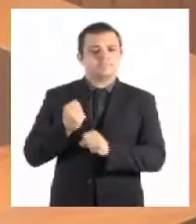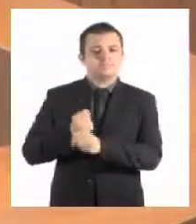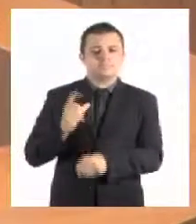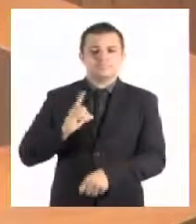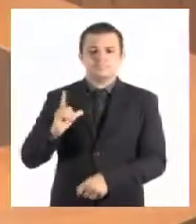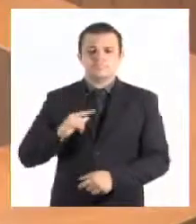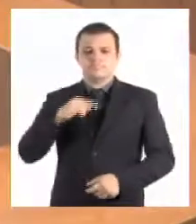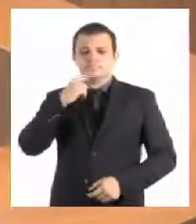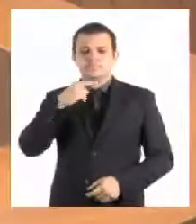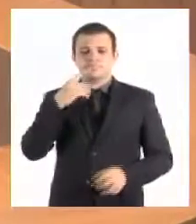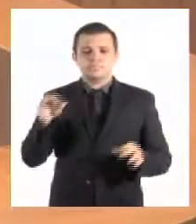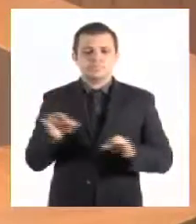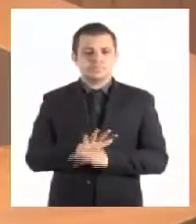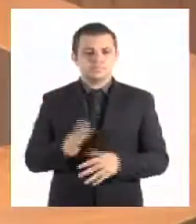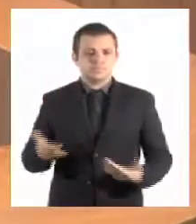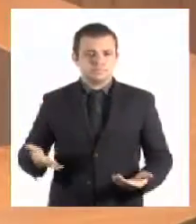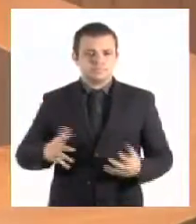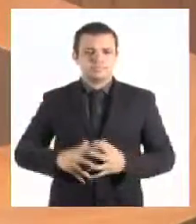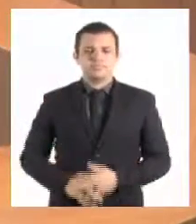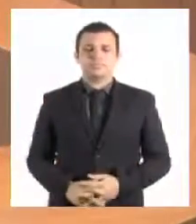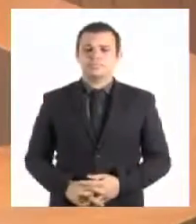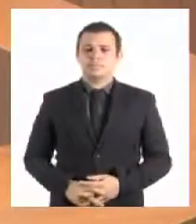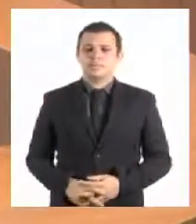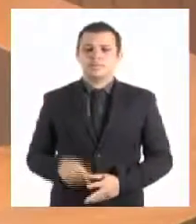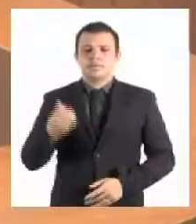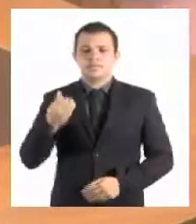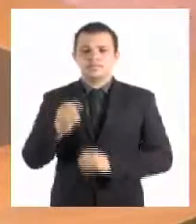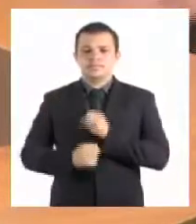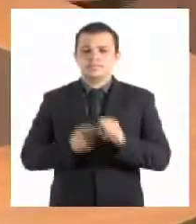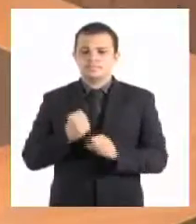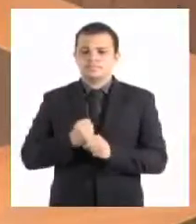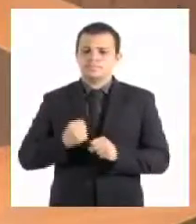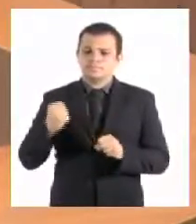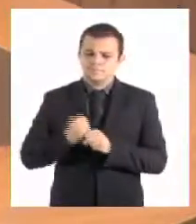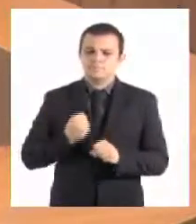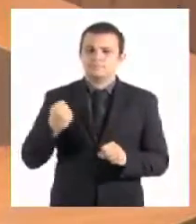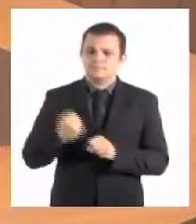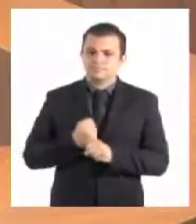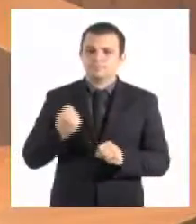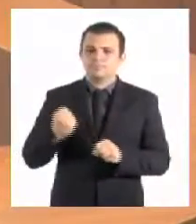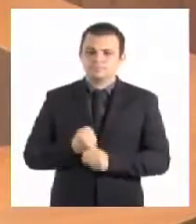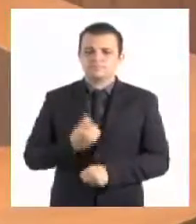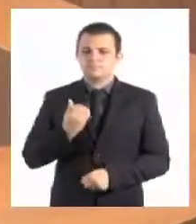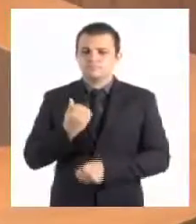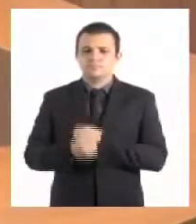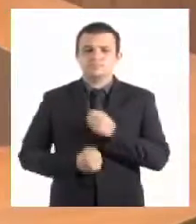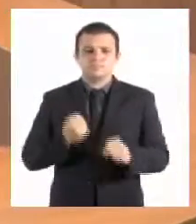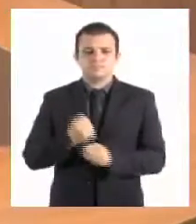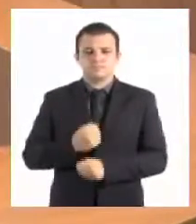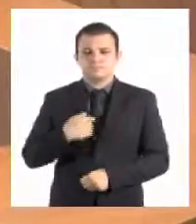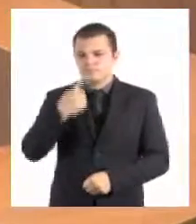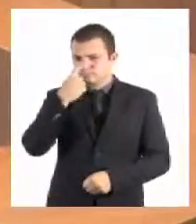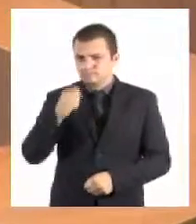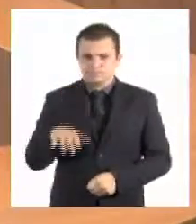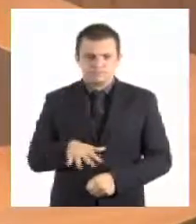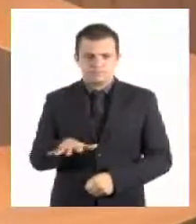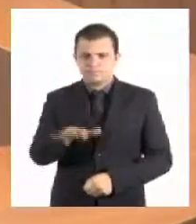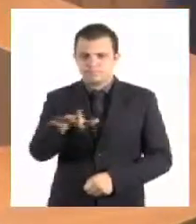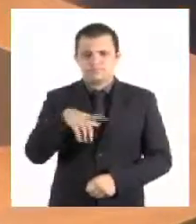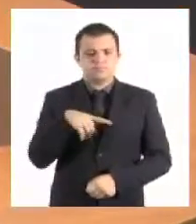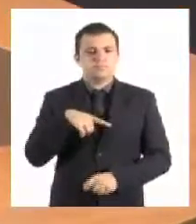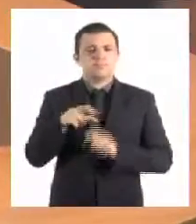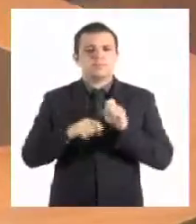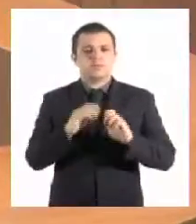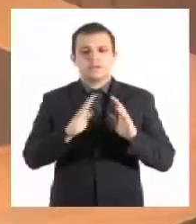ser concluída. E aí, são 6 anos de obra, e 6 anos esse esgoto saindo